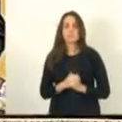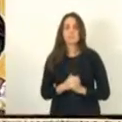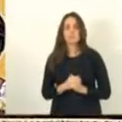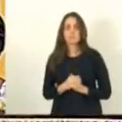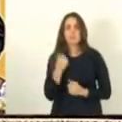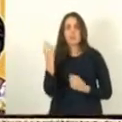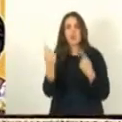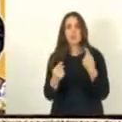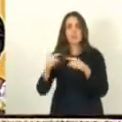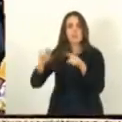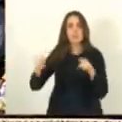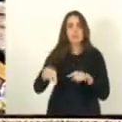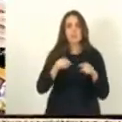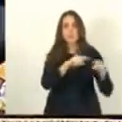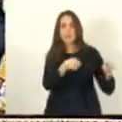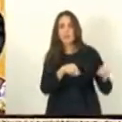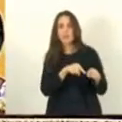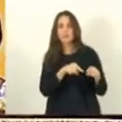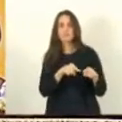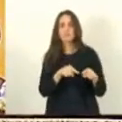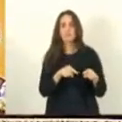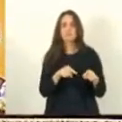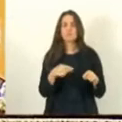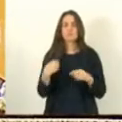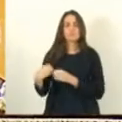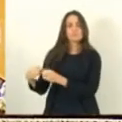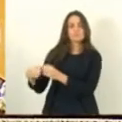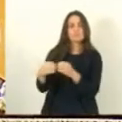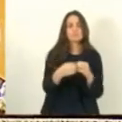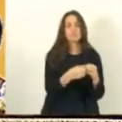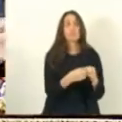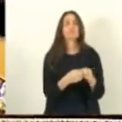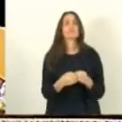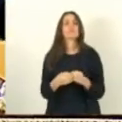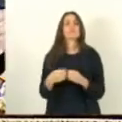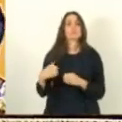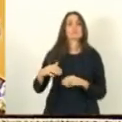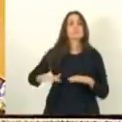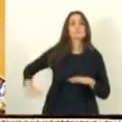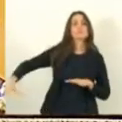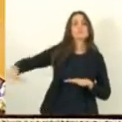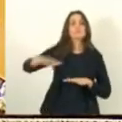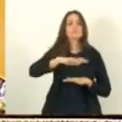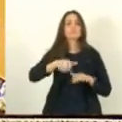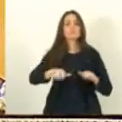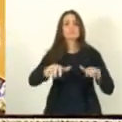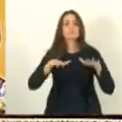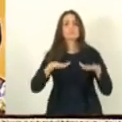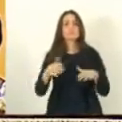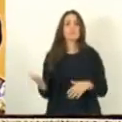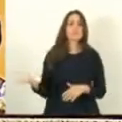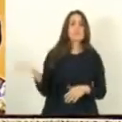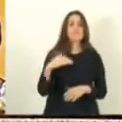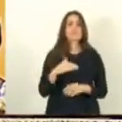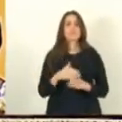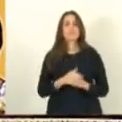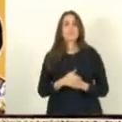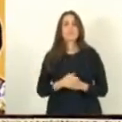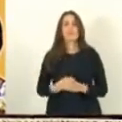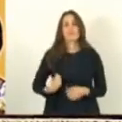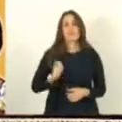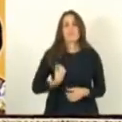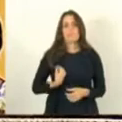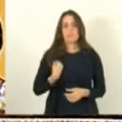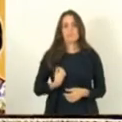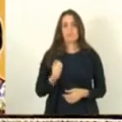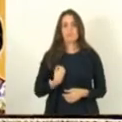no gabinete aqui em volta do plenário, que possa assinar a sua